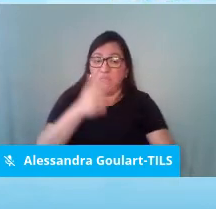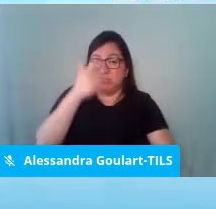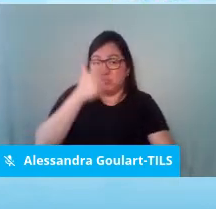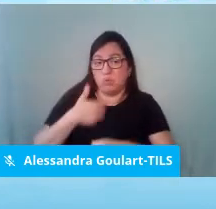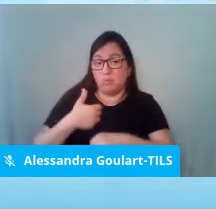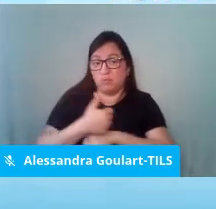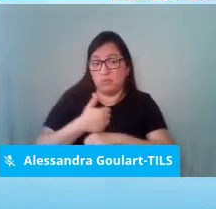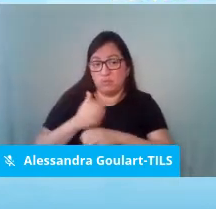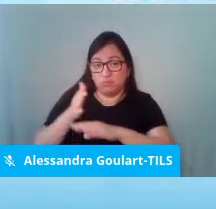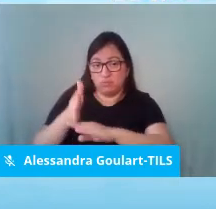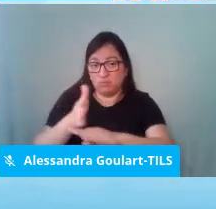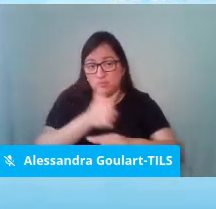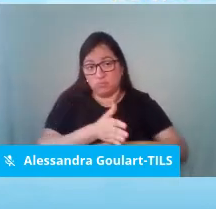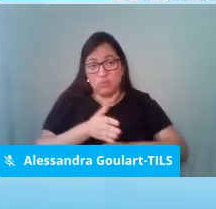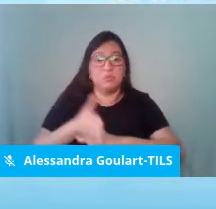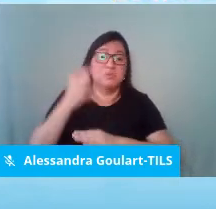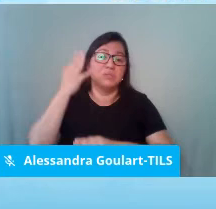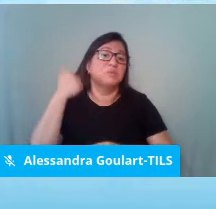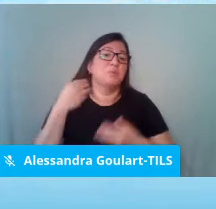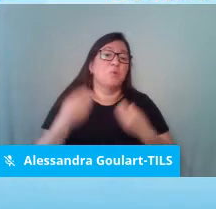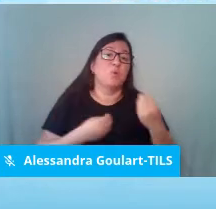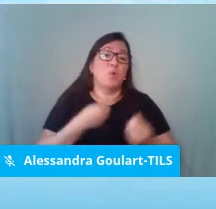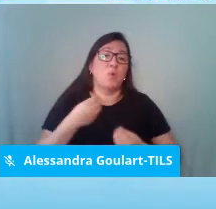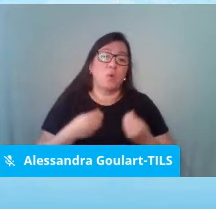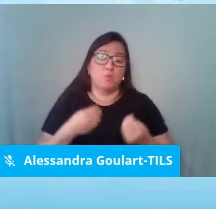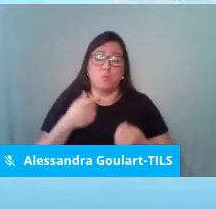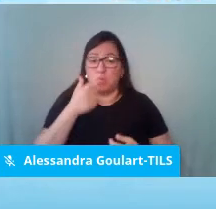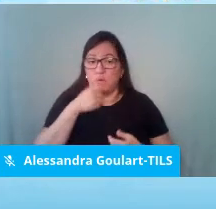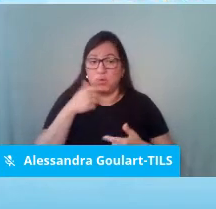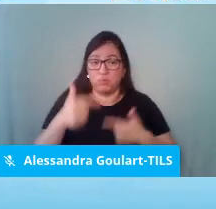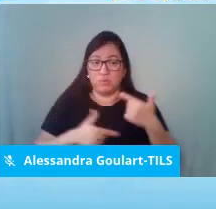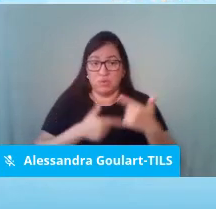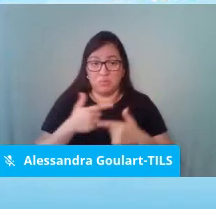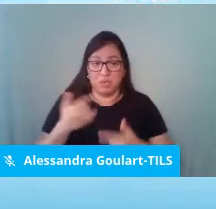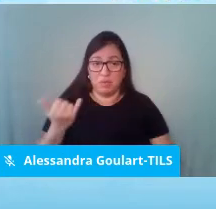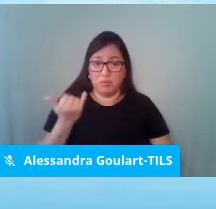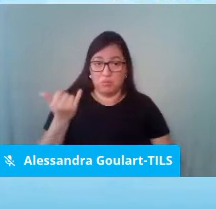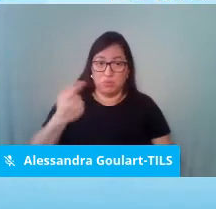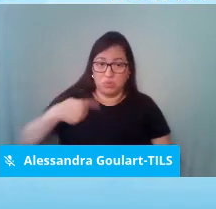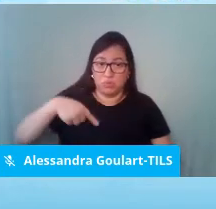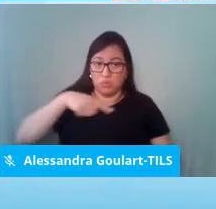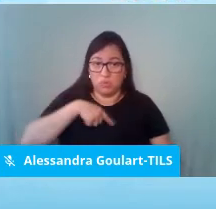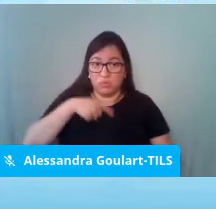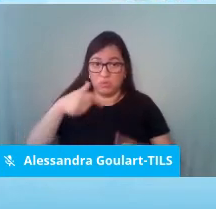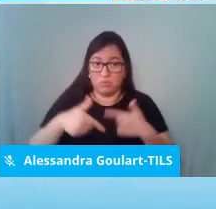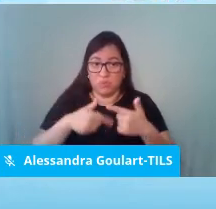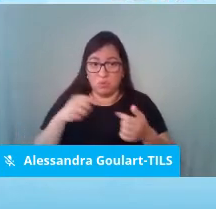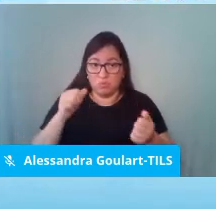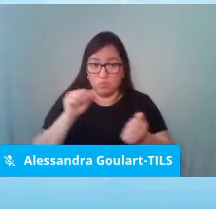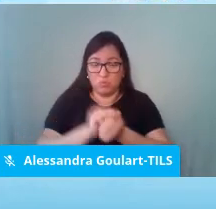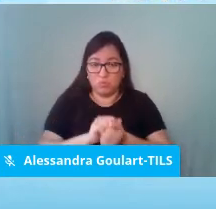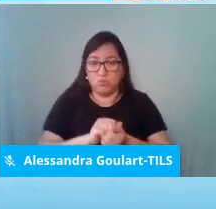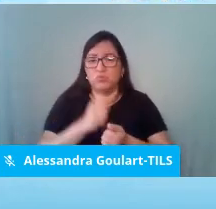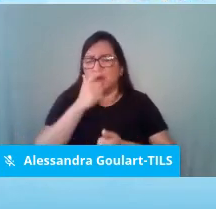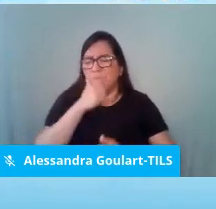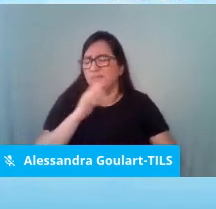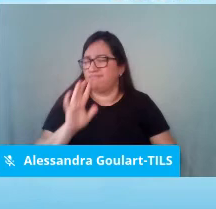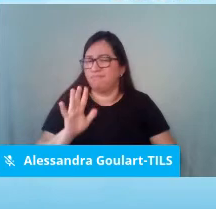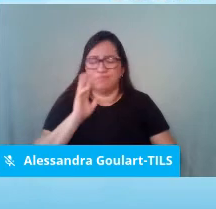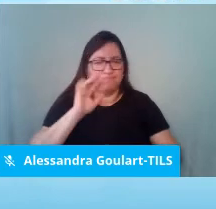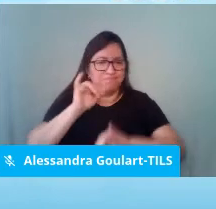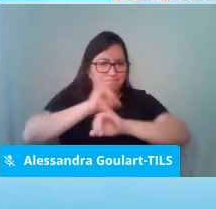agentes comunitários, que eu acho que um trabalho importante que a gente fez, isso eu queria deixar bem...